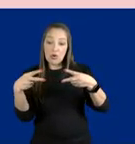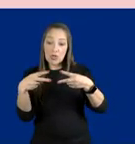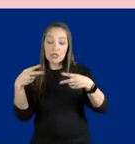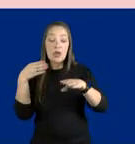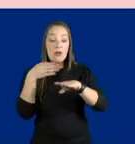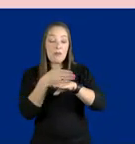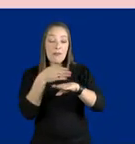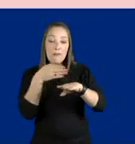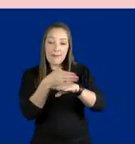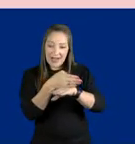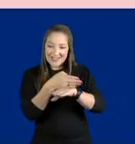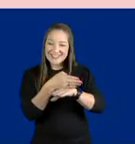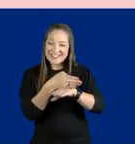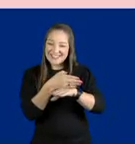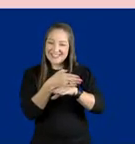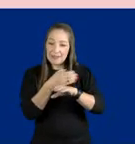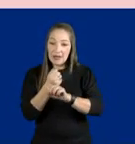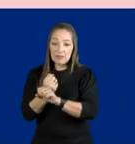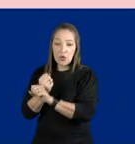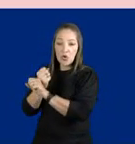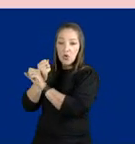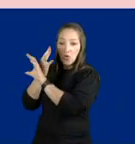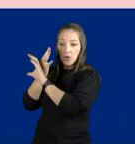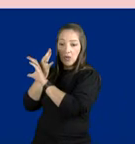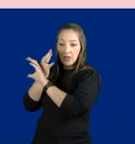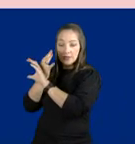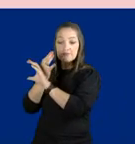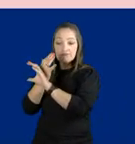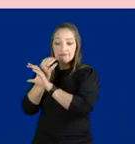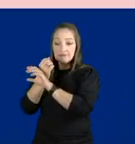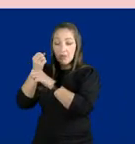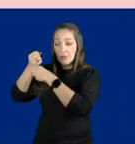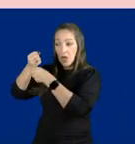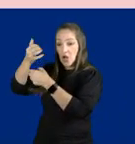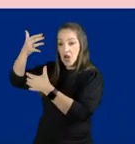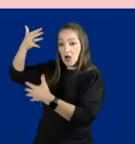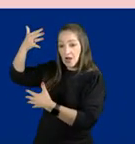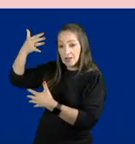E para o pessoal que nos acompanha online, o link está nos comentários.